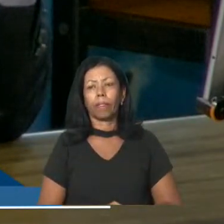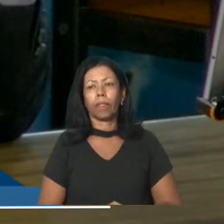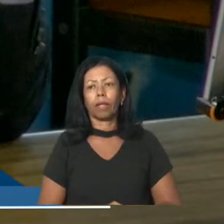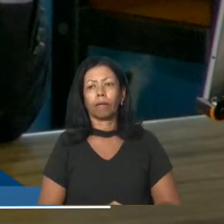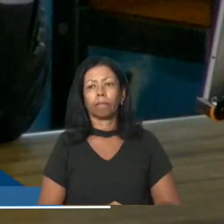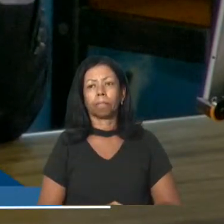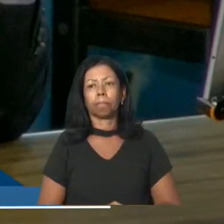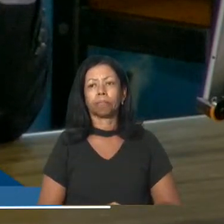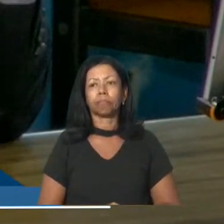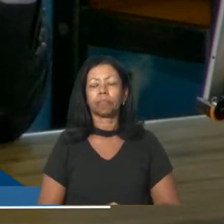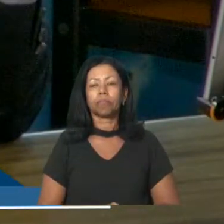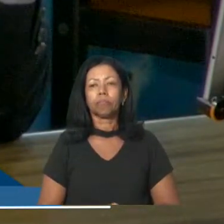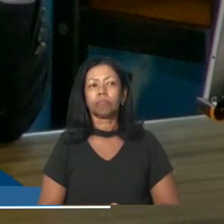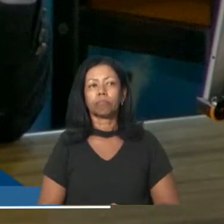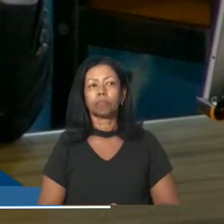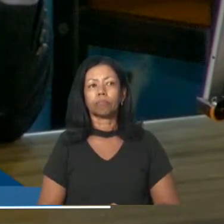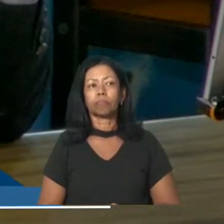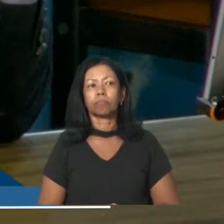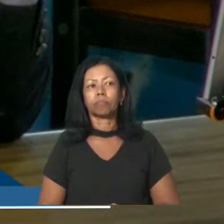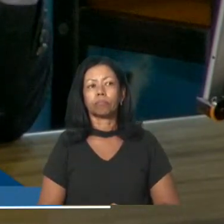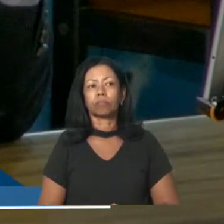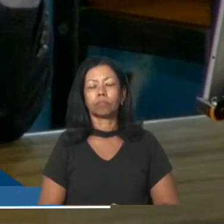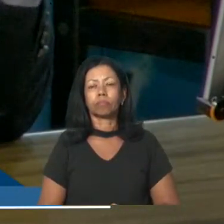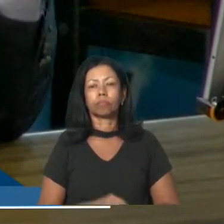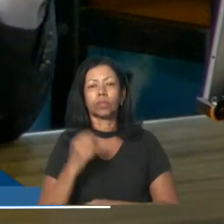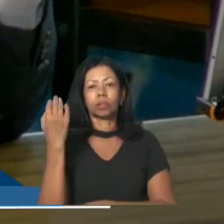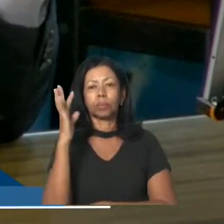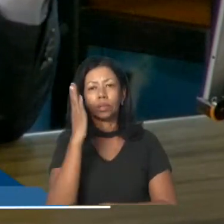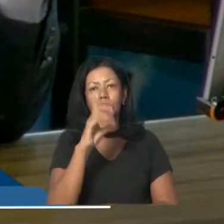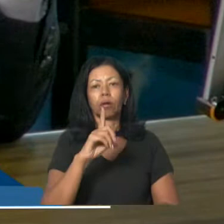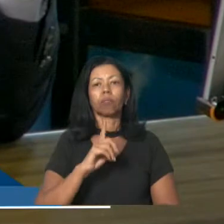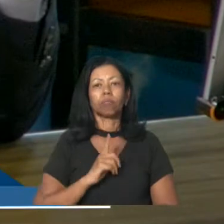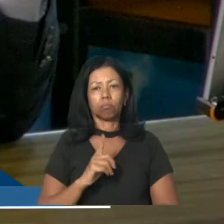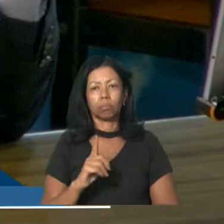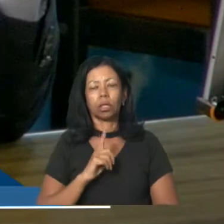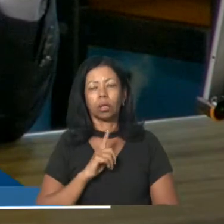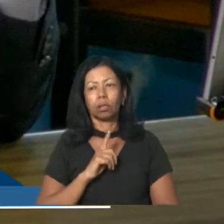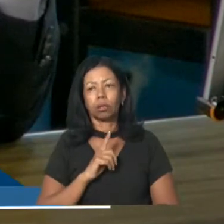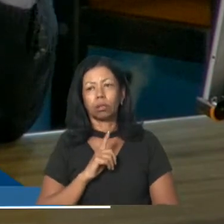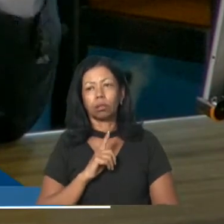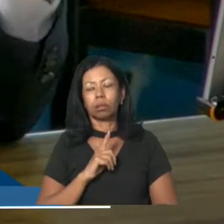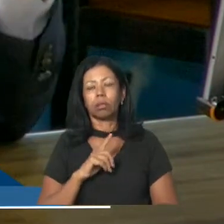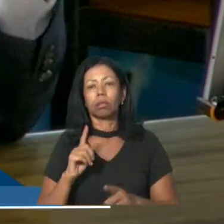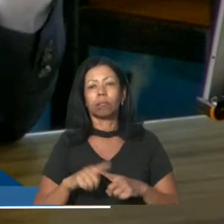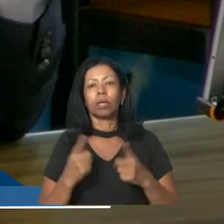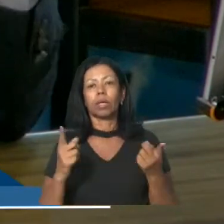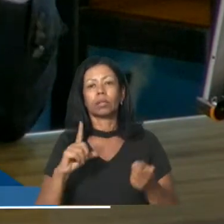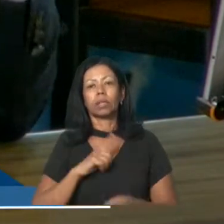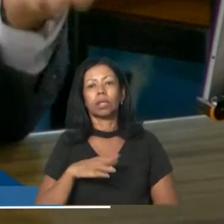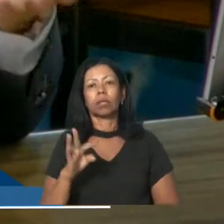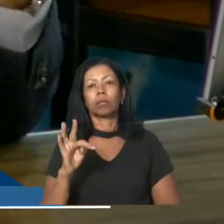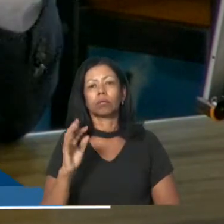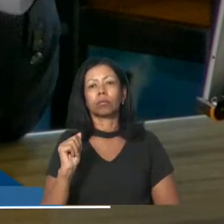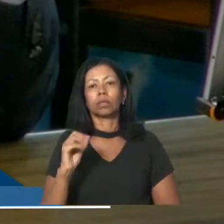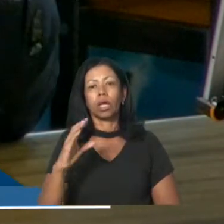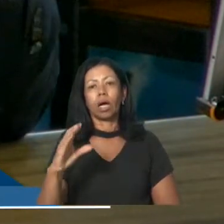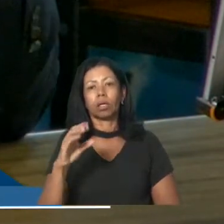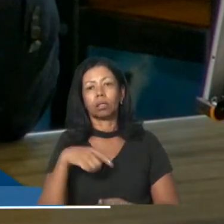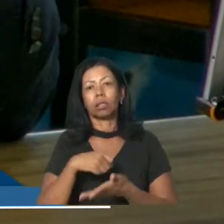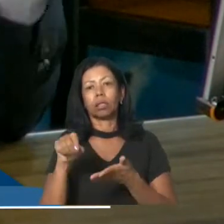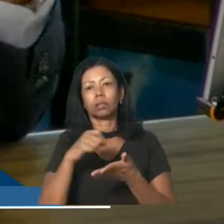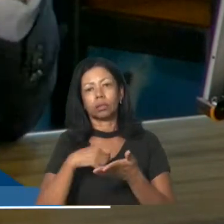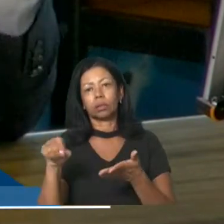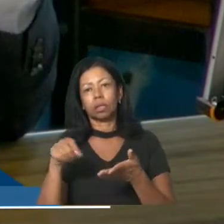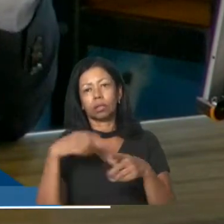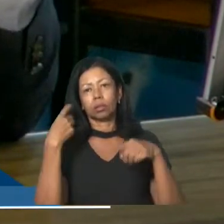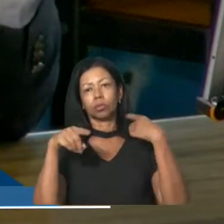nessa esfera, questão ambiental, tem? Tem. Mas tem o TAC, vamos assinar, vamos